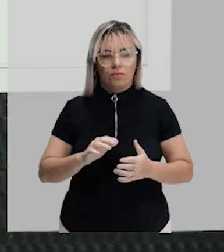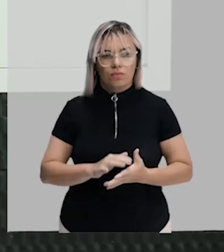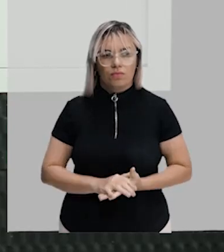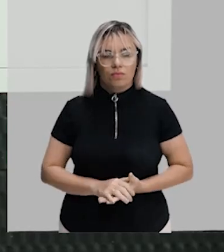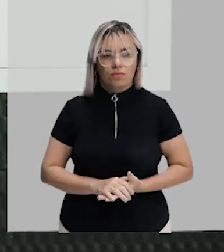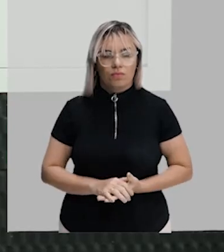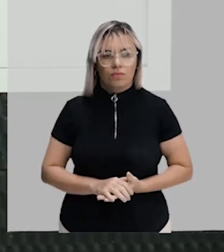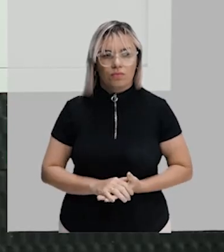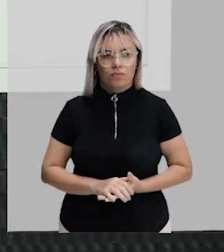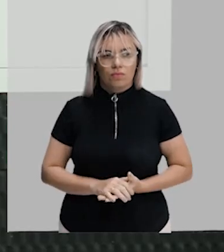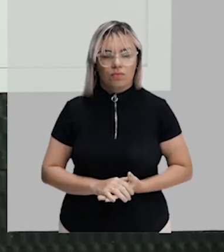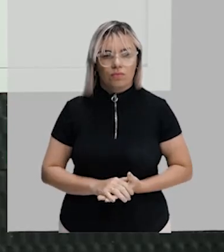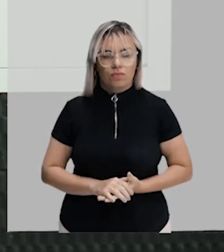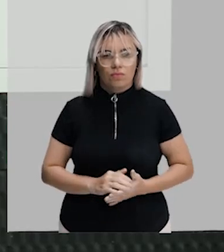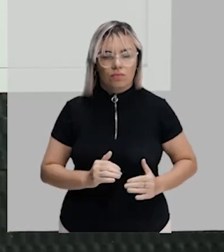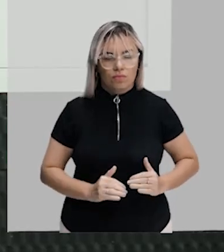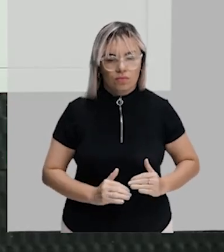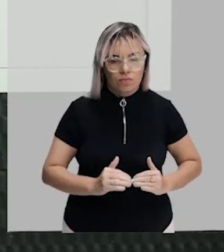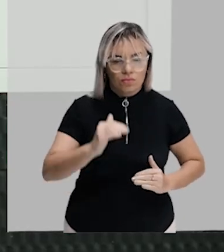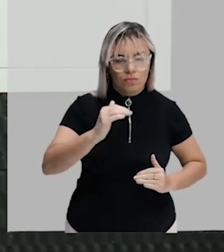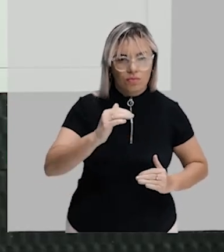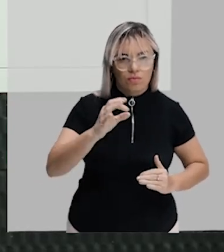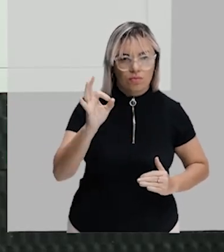de 20%.